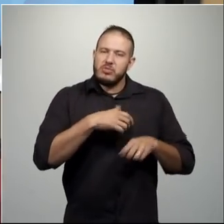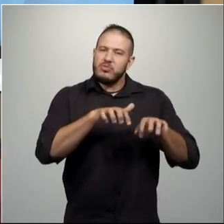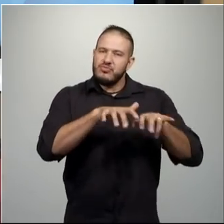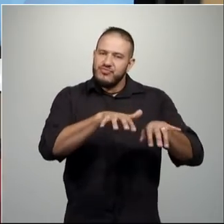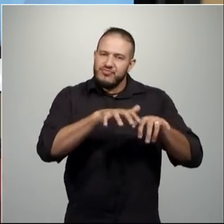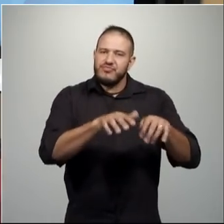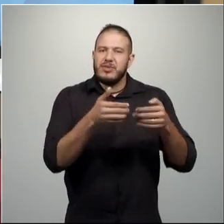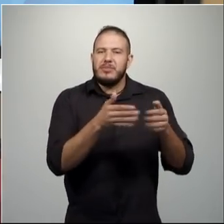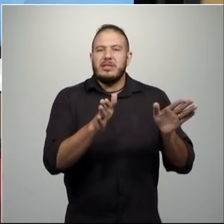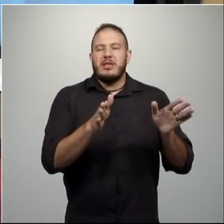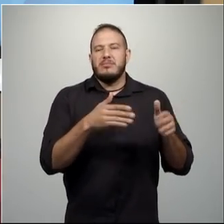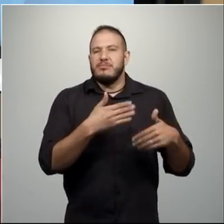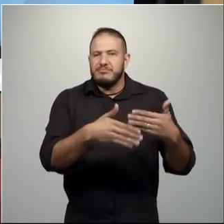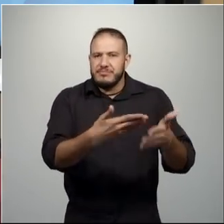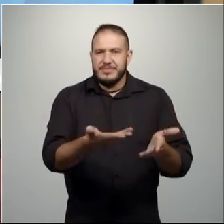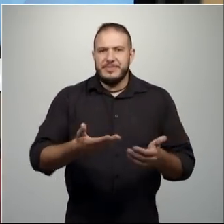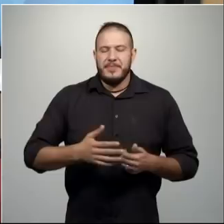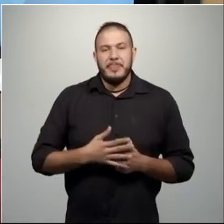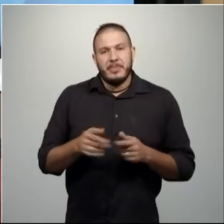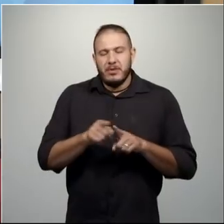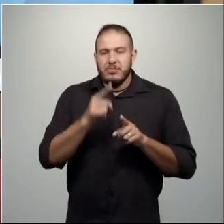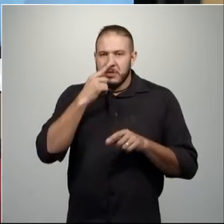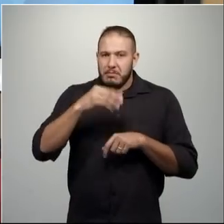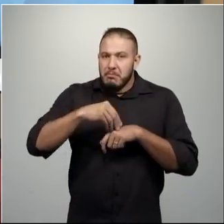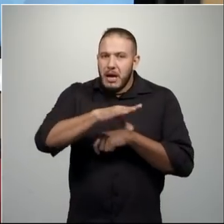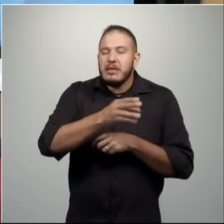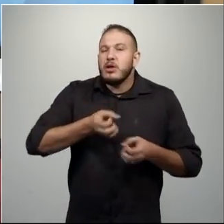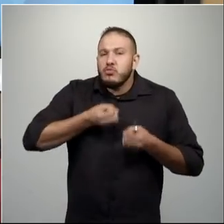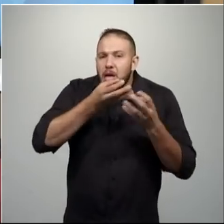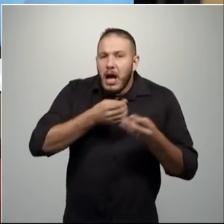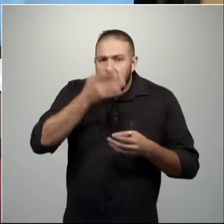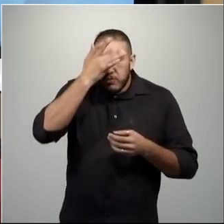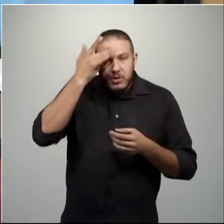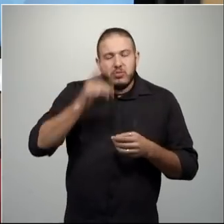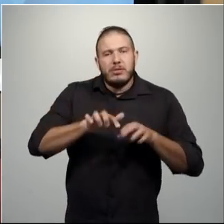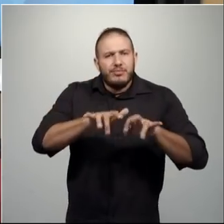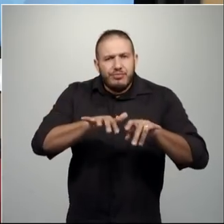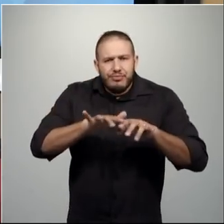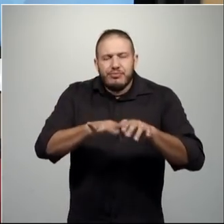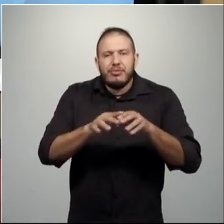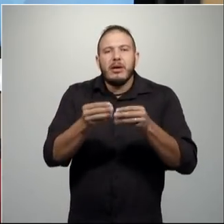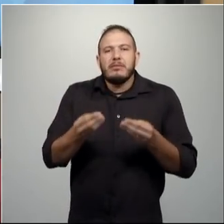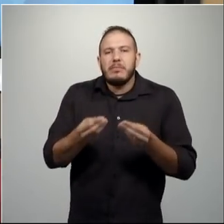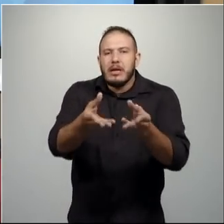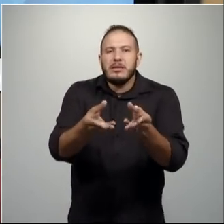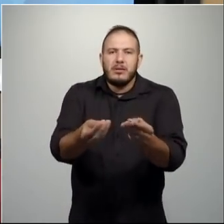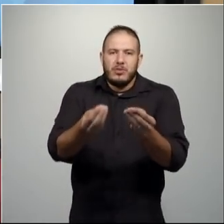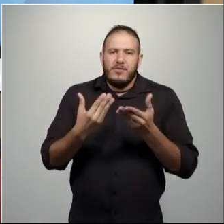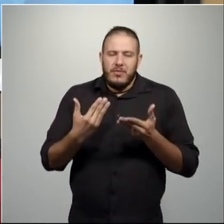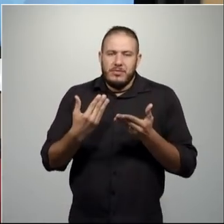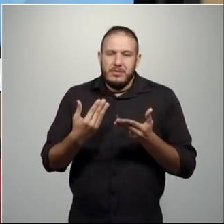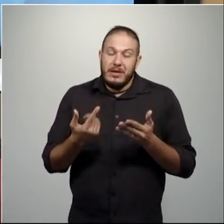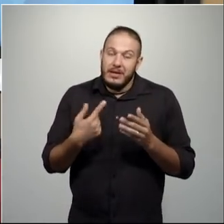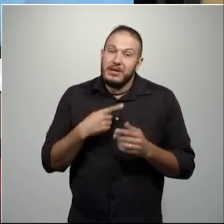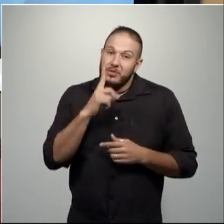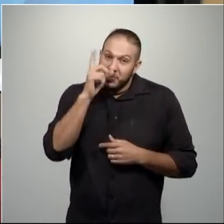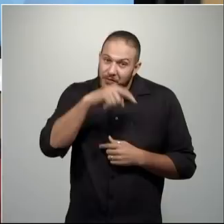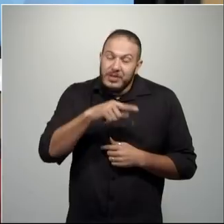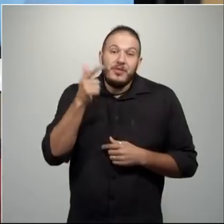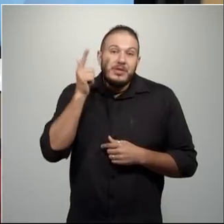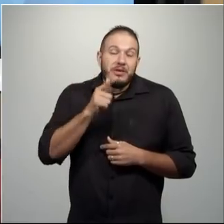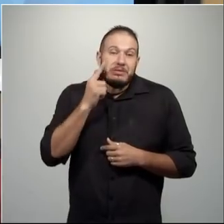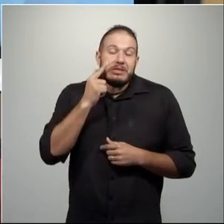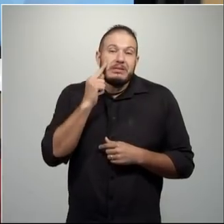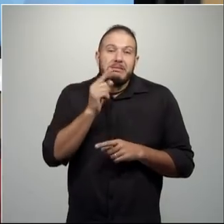então da semana dado à pessoa processo a gente devolve a única parte difícil é convencer os usuários